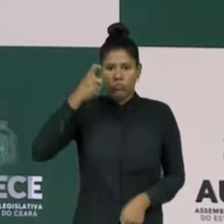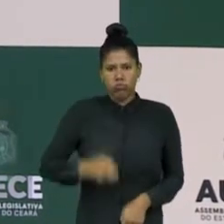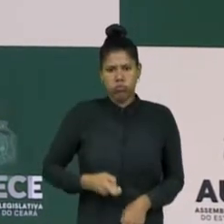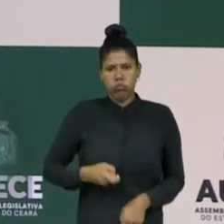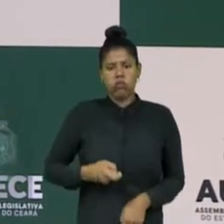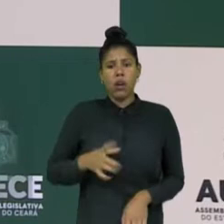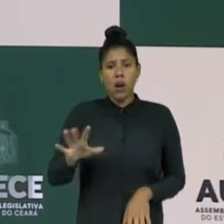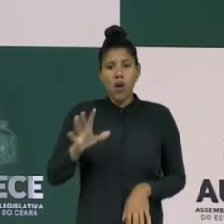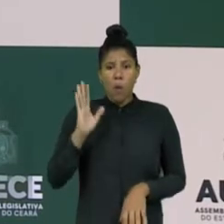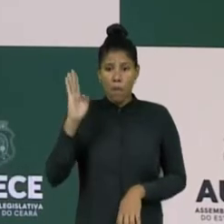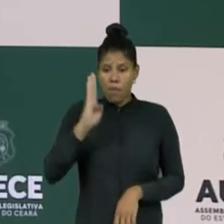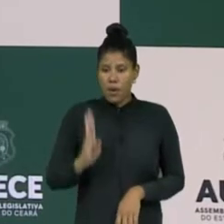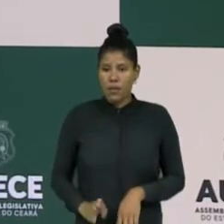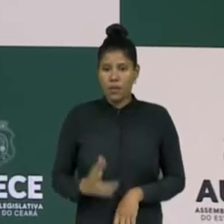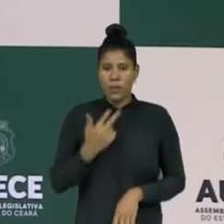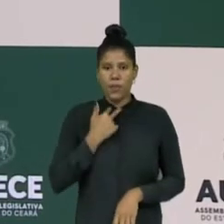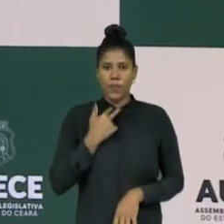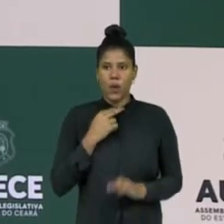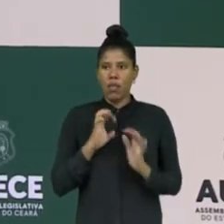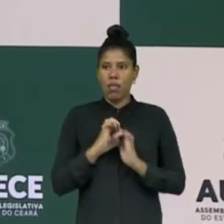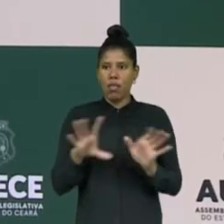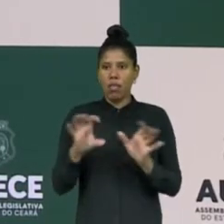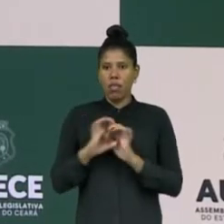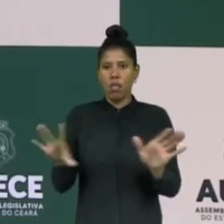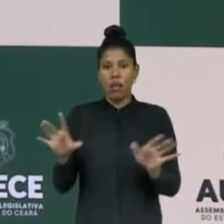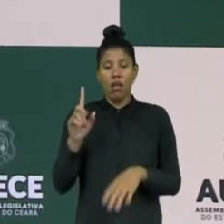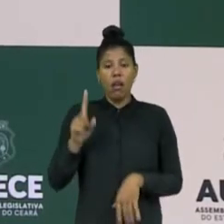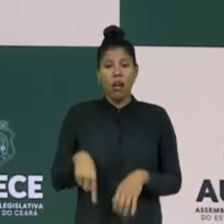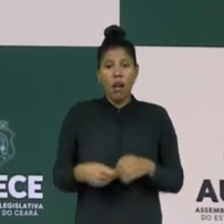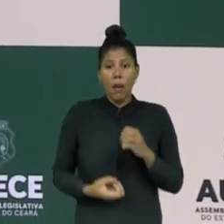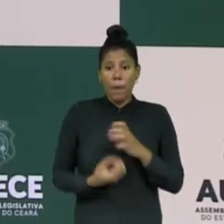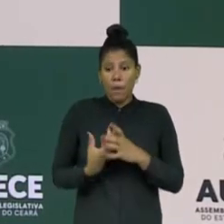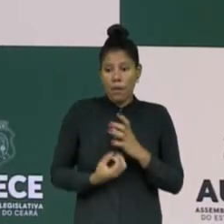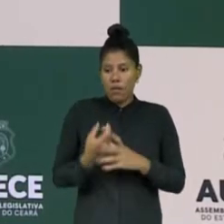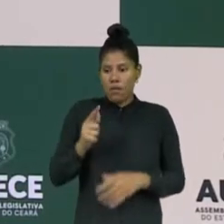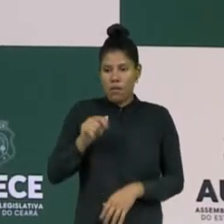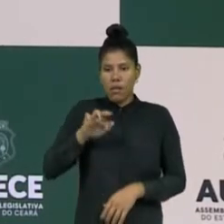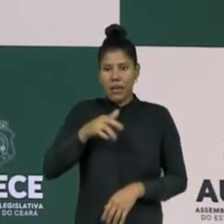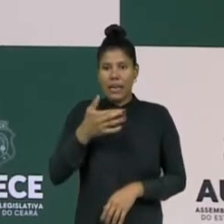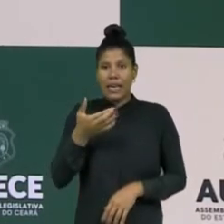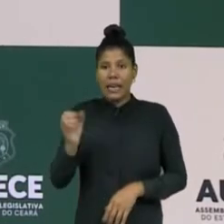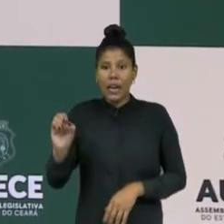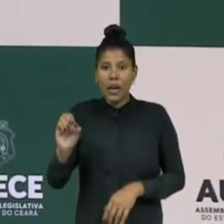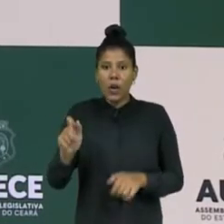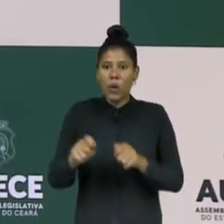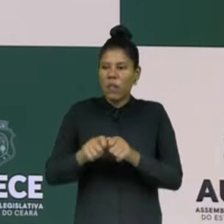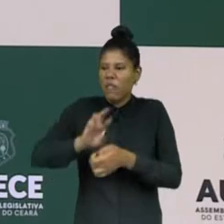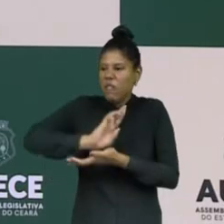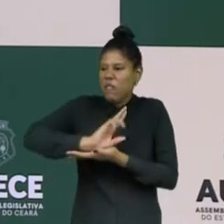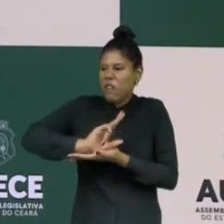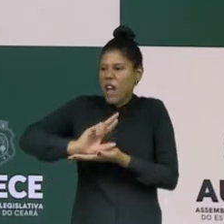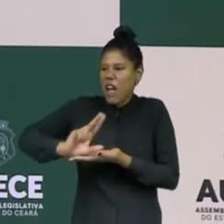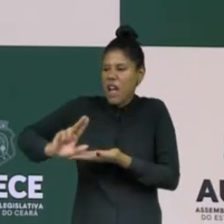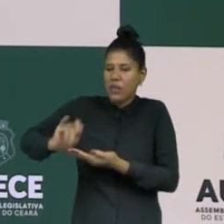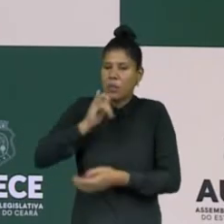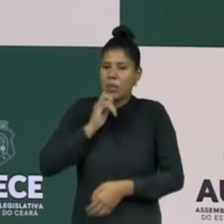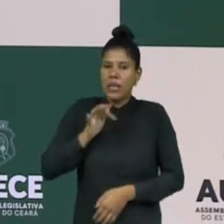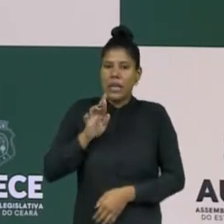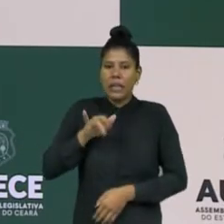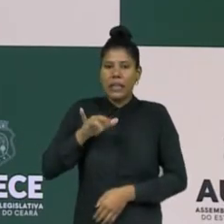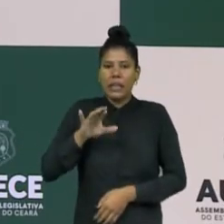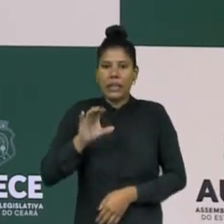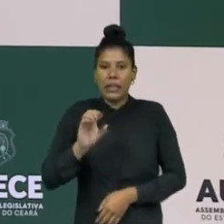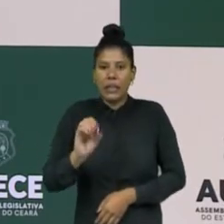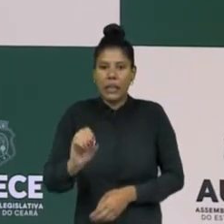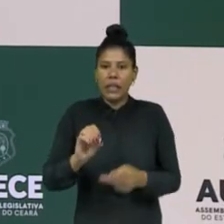não pode, porque é o maior produtor de grão do mundo, o Brasil é o maior produtor de aves do mundo, de